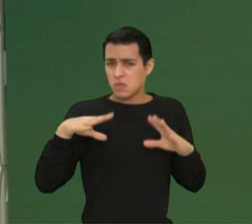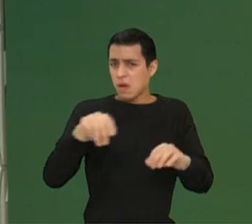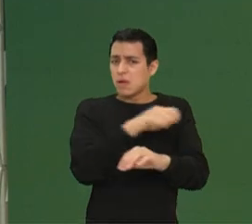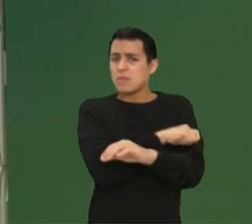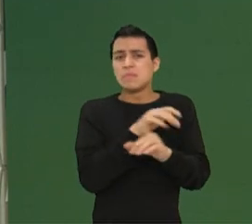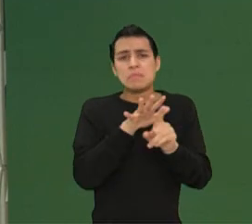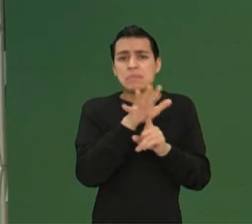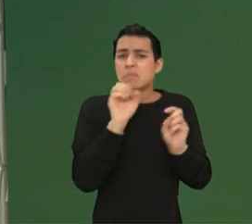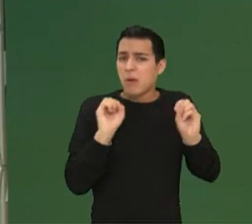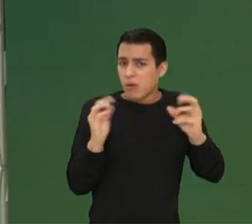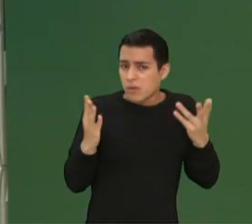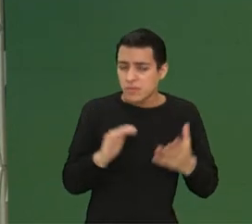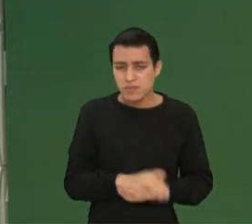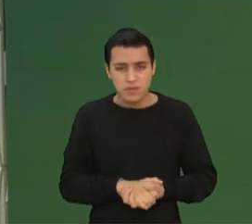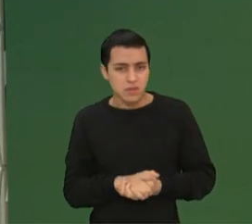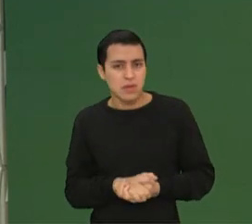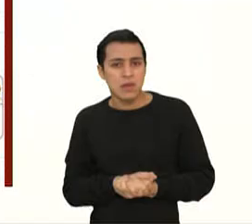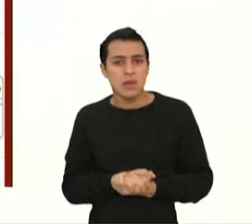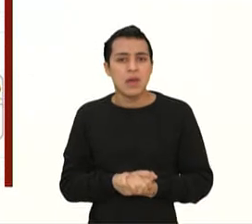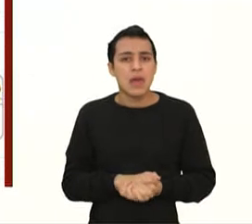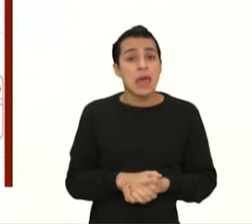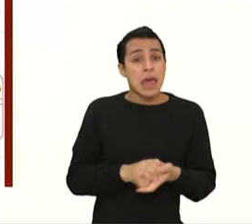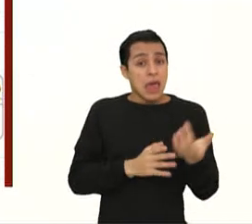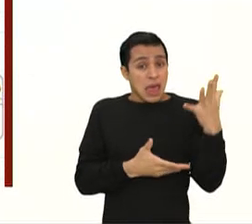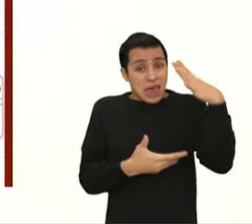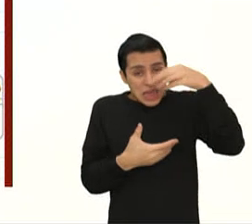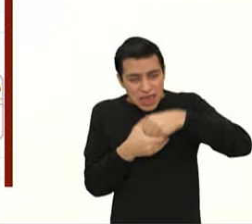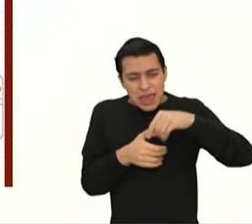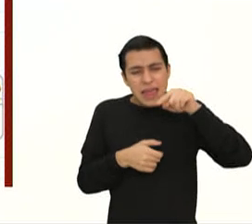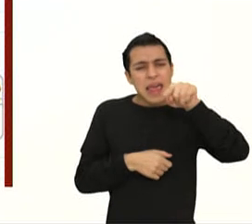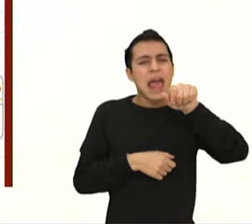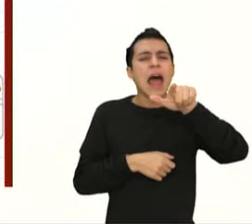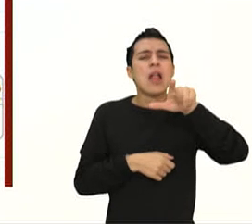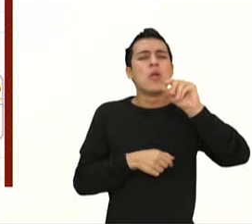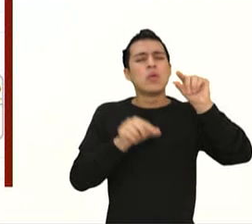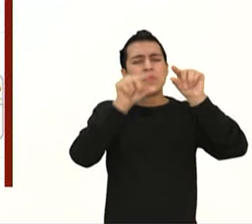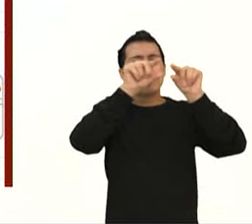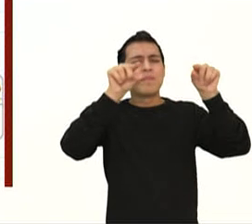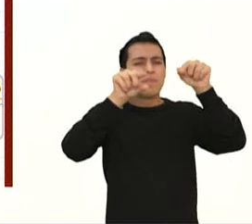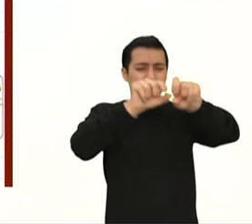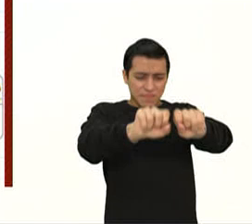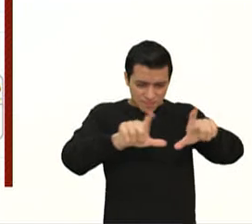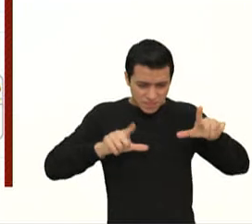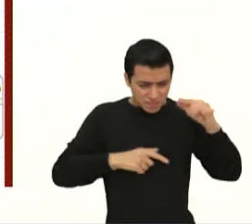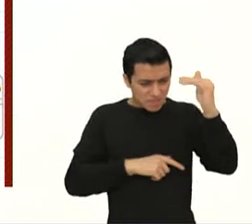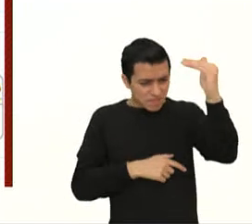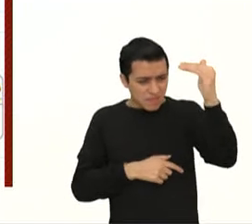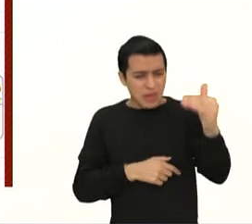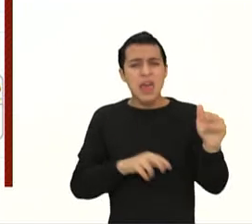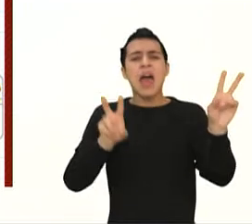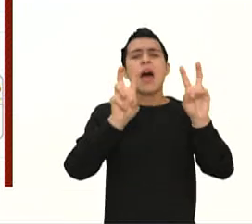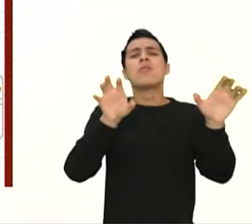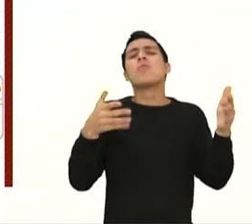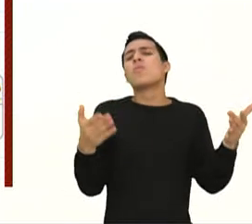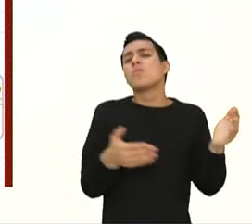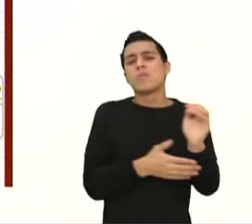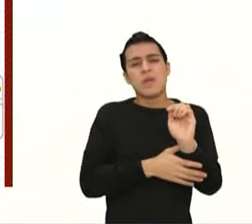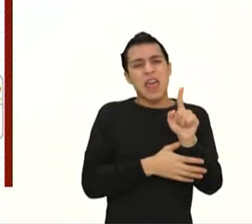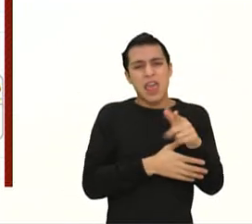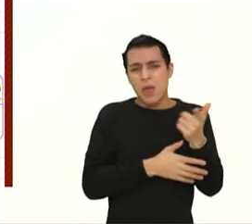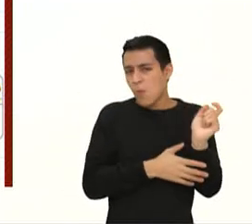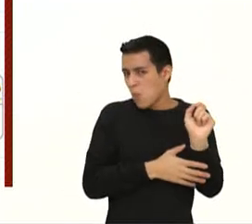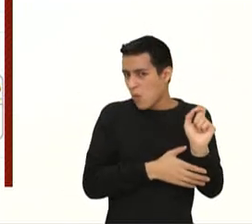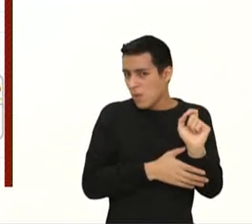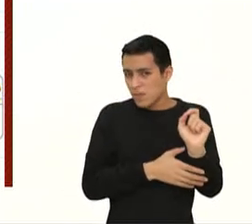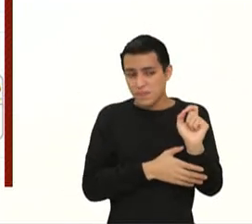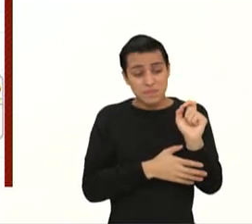alunos, certo? Numa seção dessa aba Alunos, nós temos a seção O Assunto É,